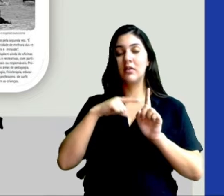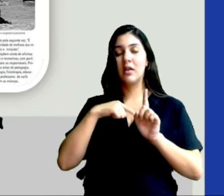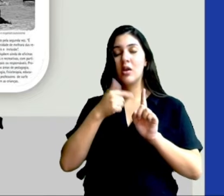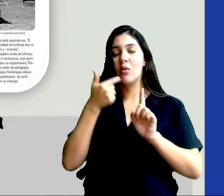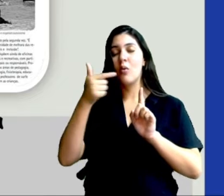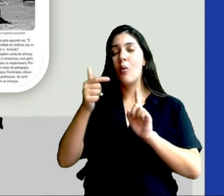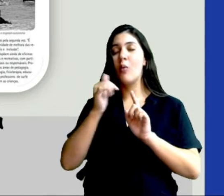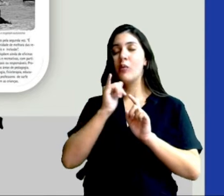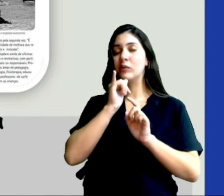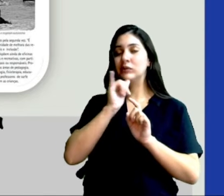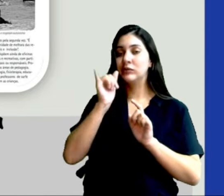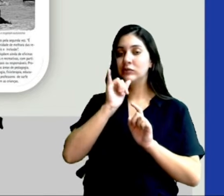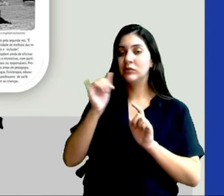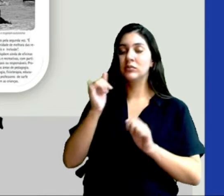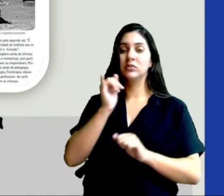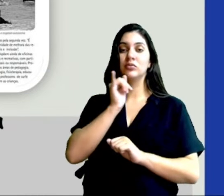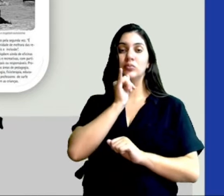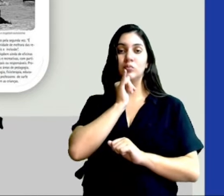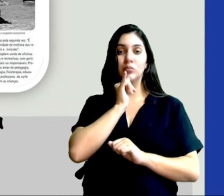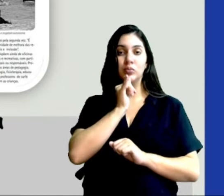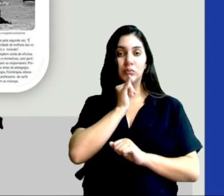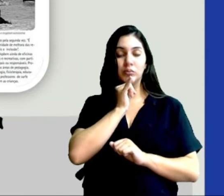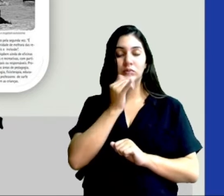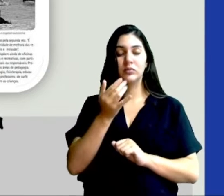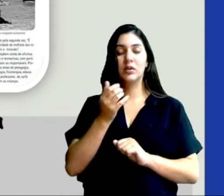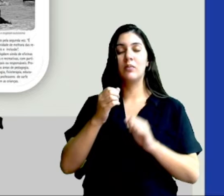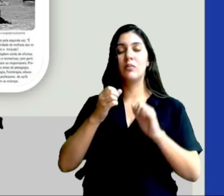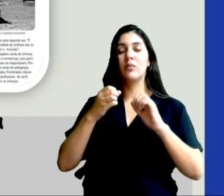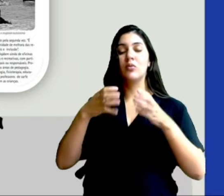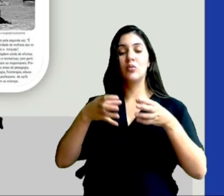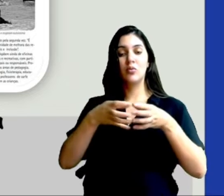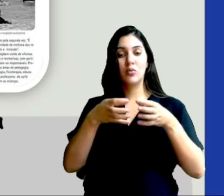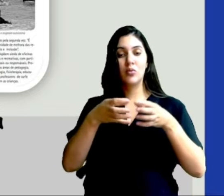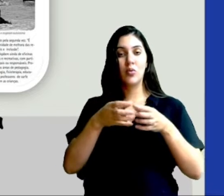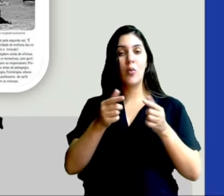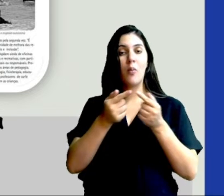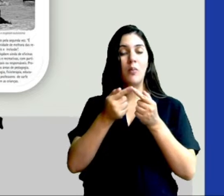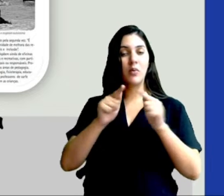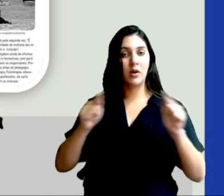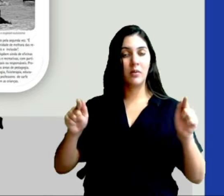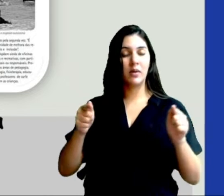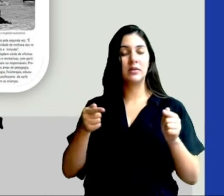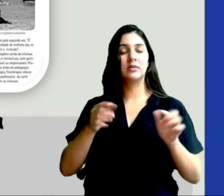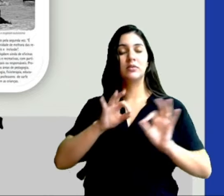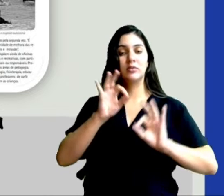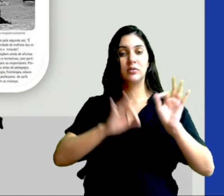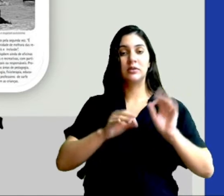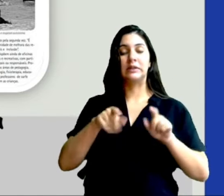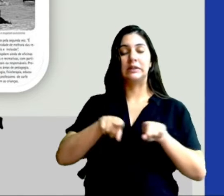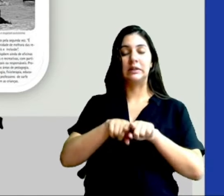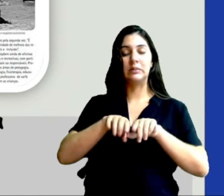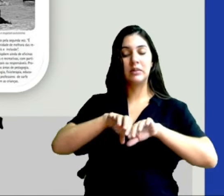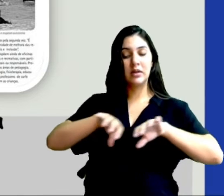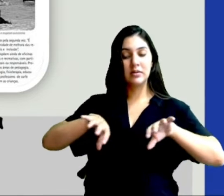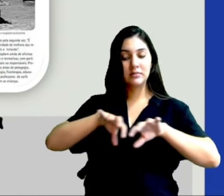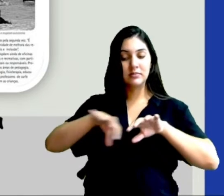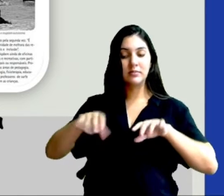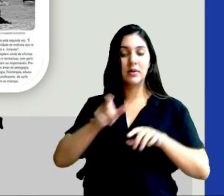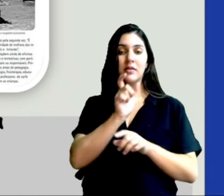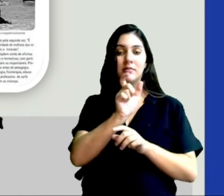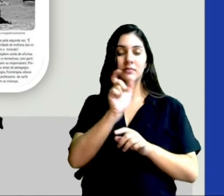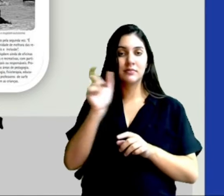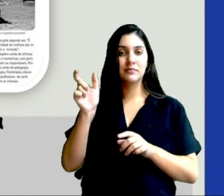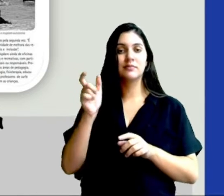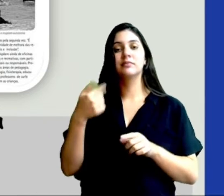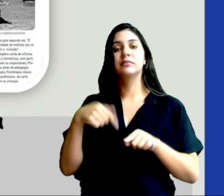outras informações como, por exemplo, a classe gramatical a que pertence, a separação silábica.